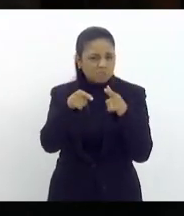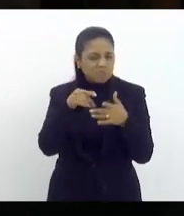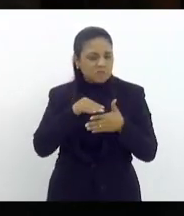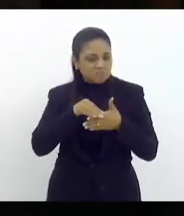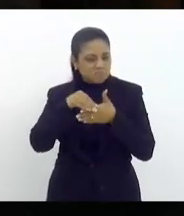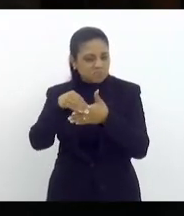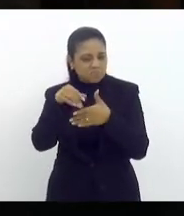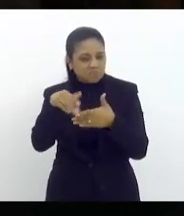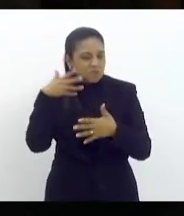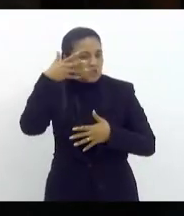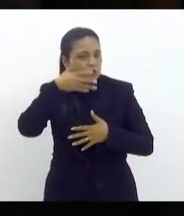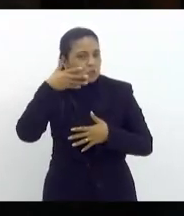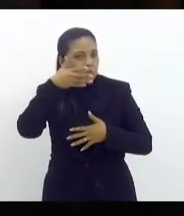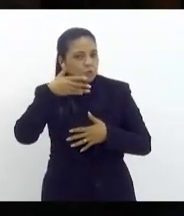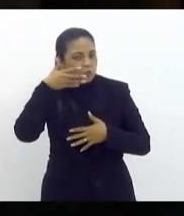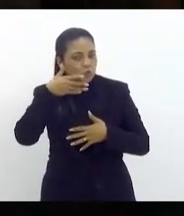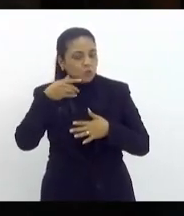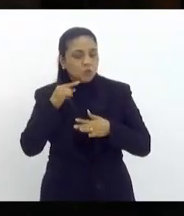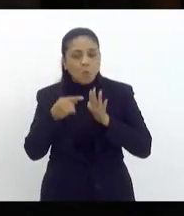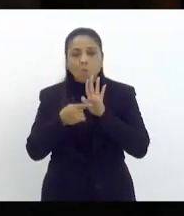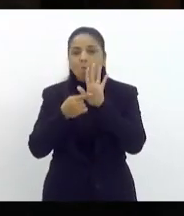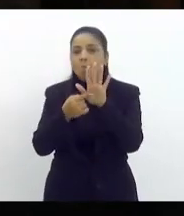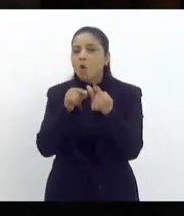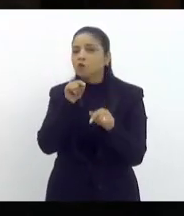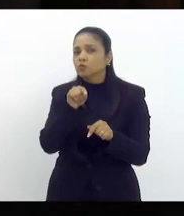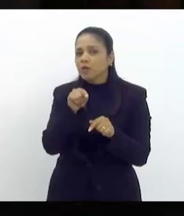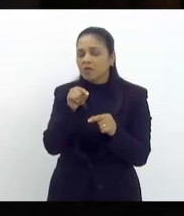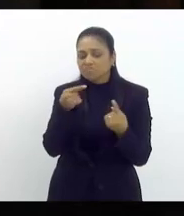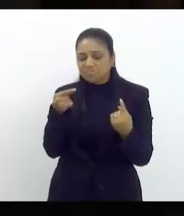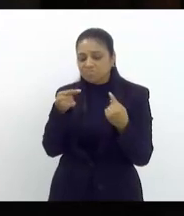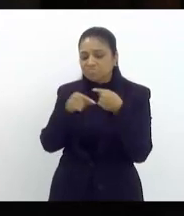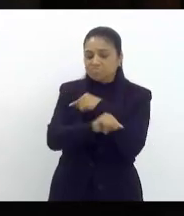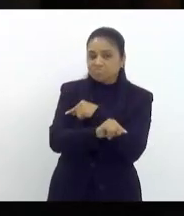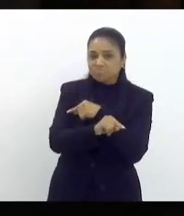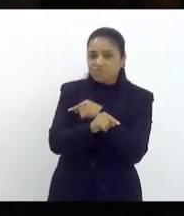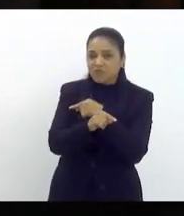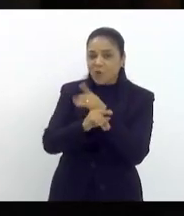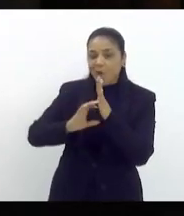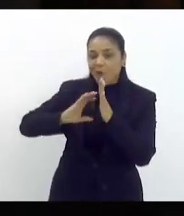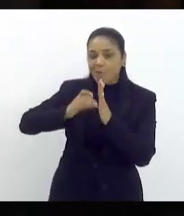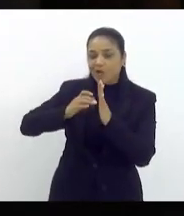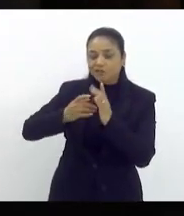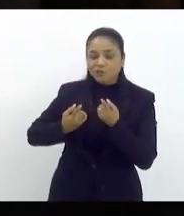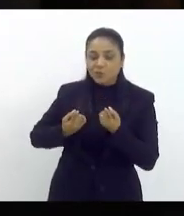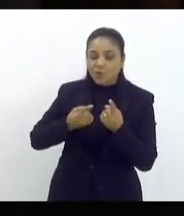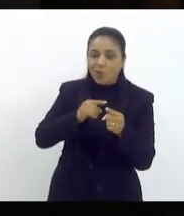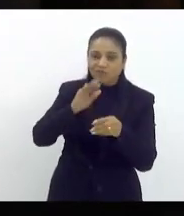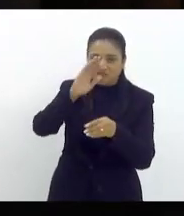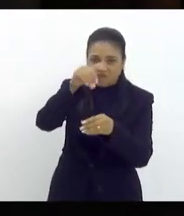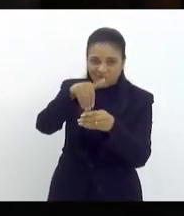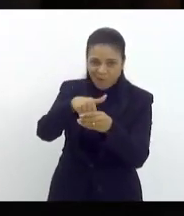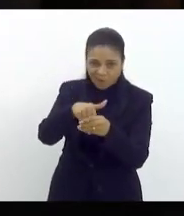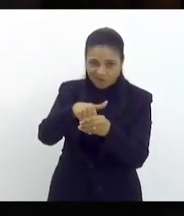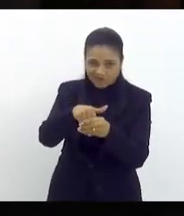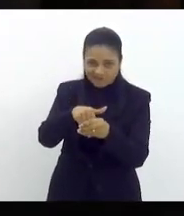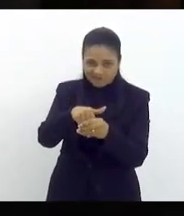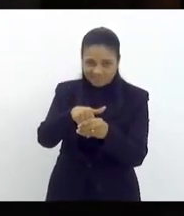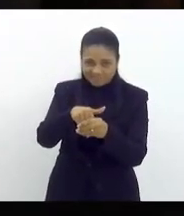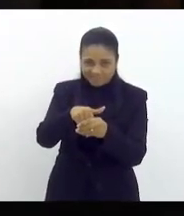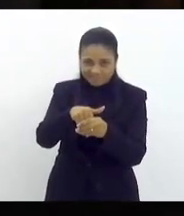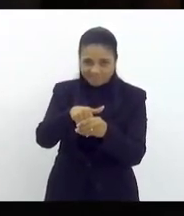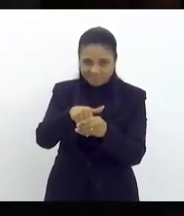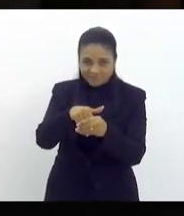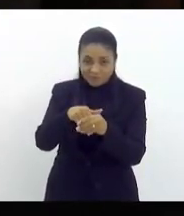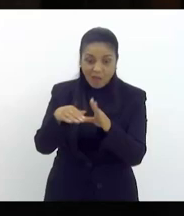e nesse discurso a gente mostra a incoerência da oposição que vota contra as suas próprias pautas